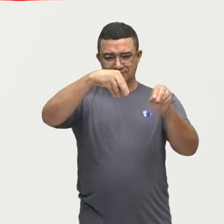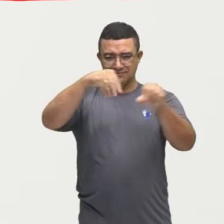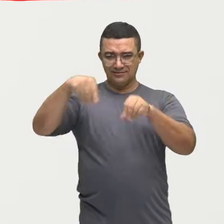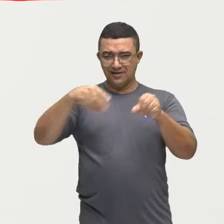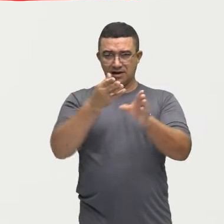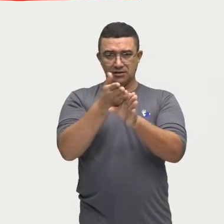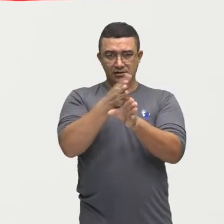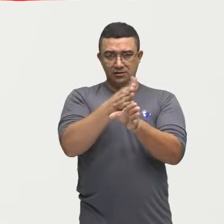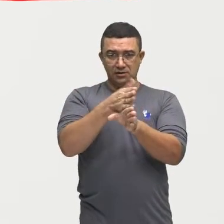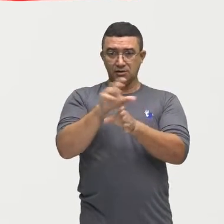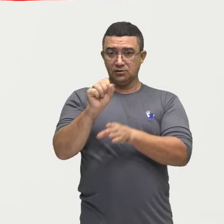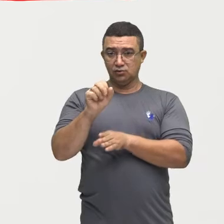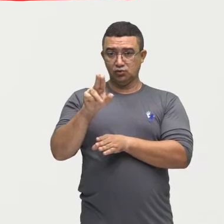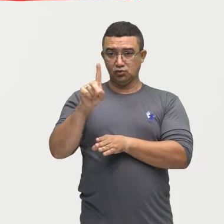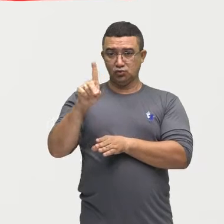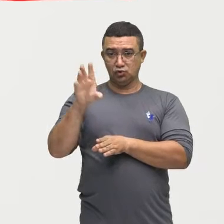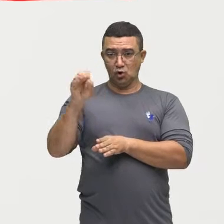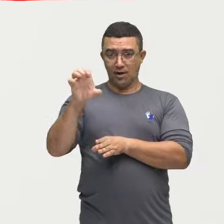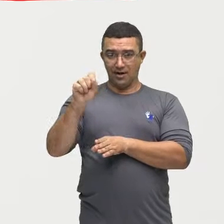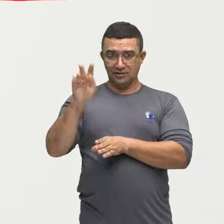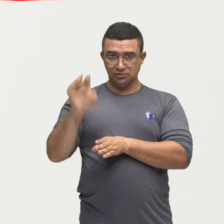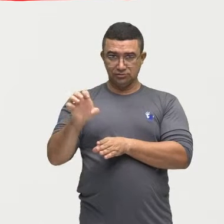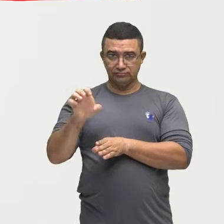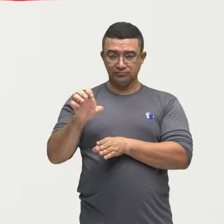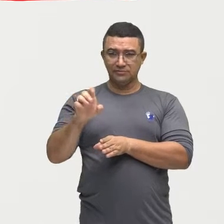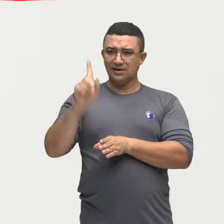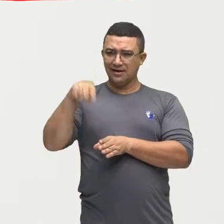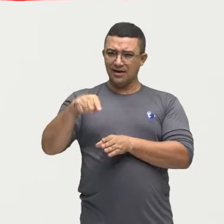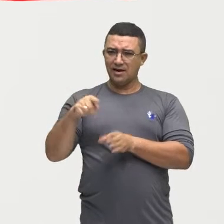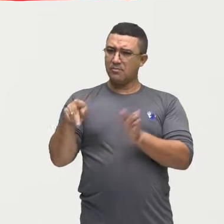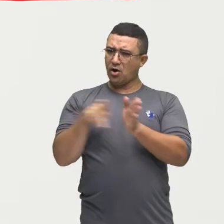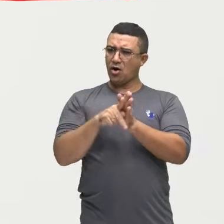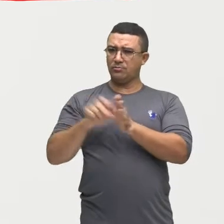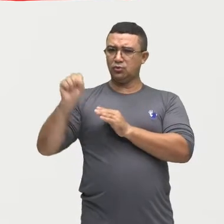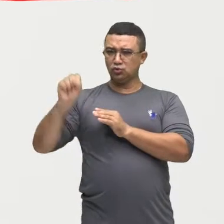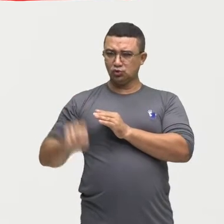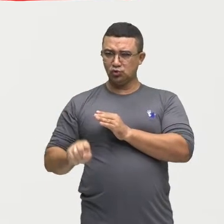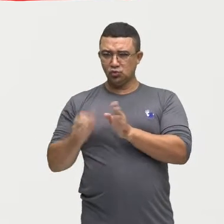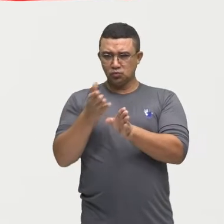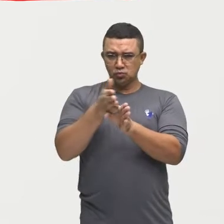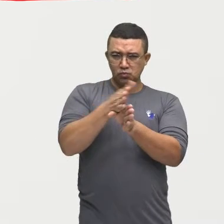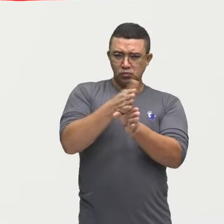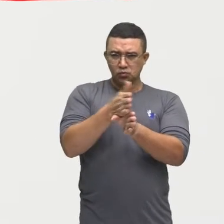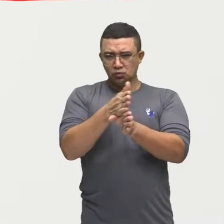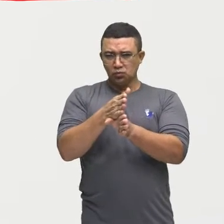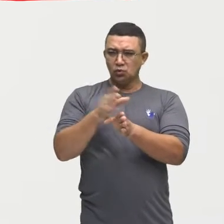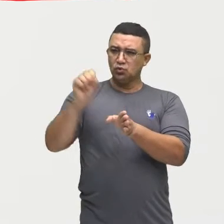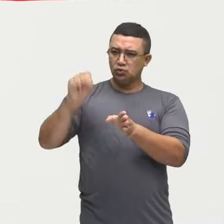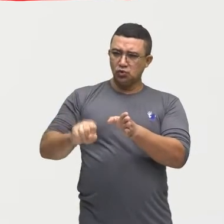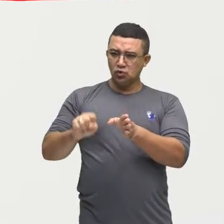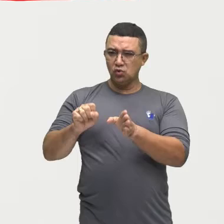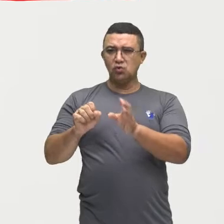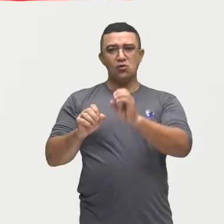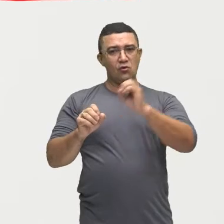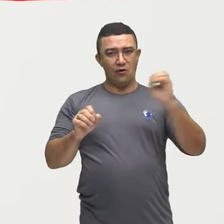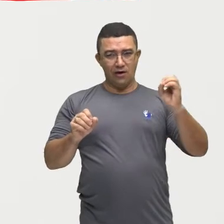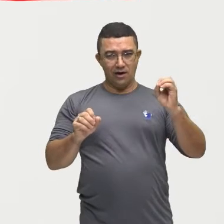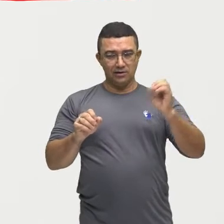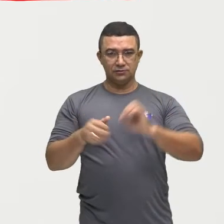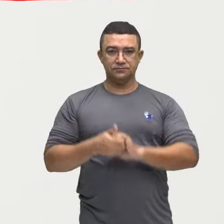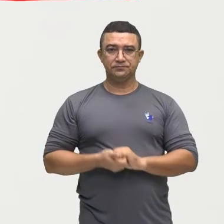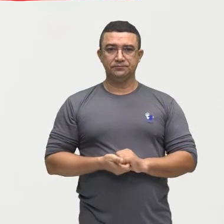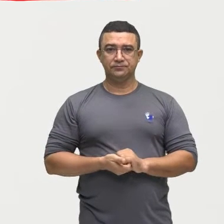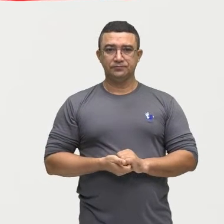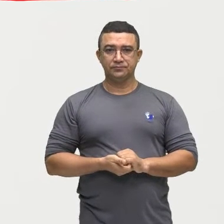área sudoeste, tá? Que é aquela área que fica entre o sul e o oeste. Vamos agora a outra